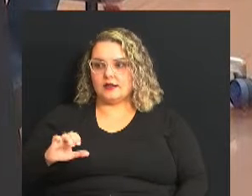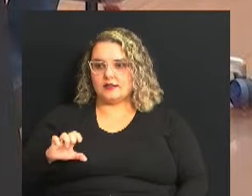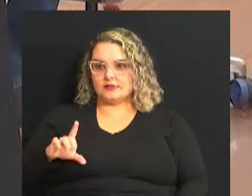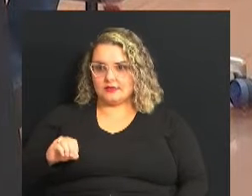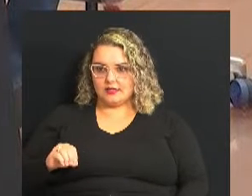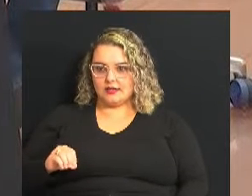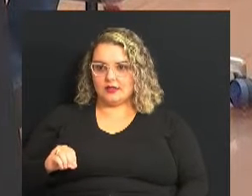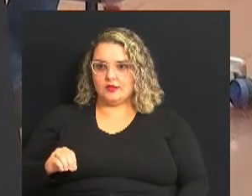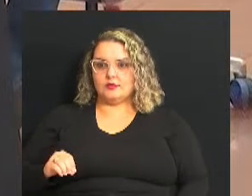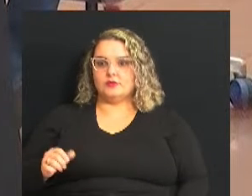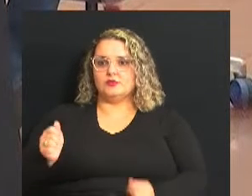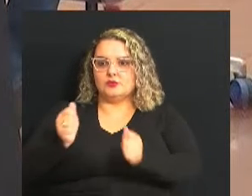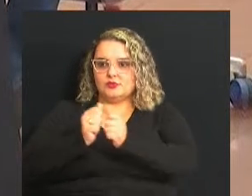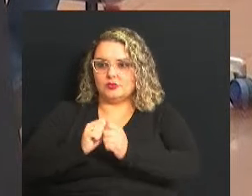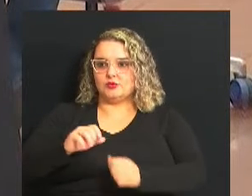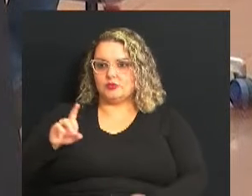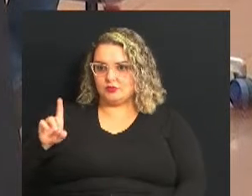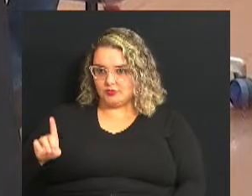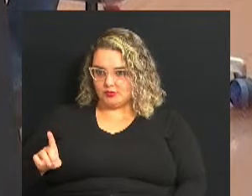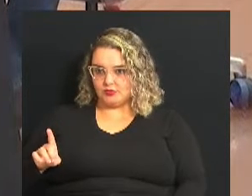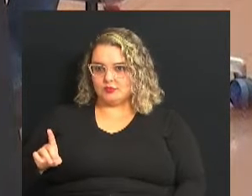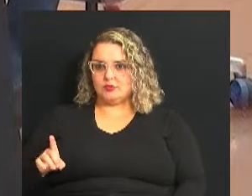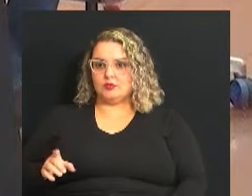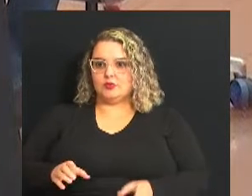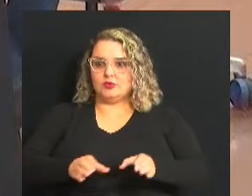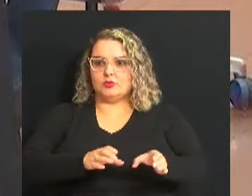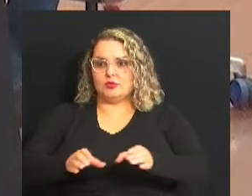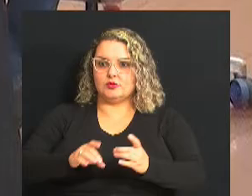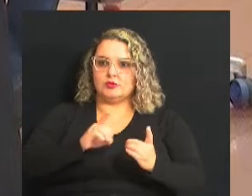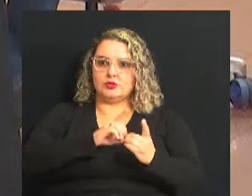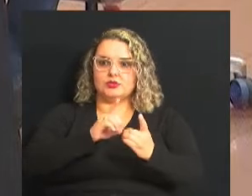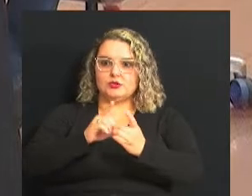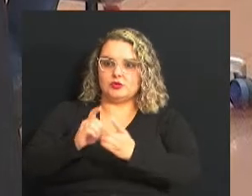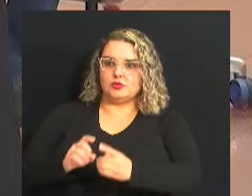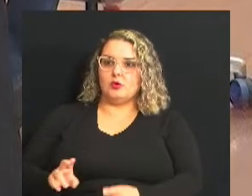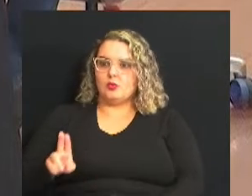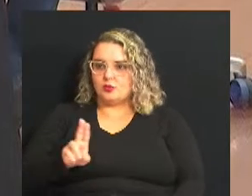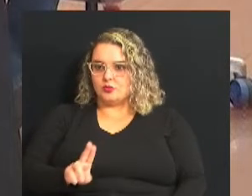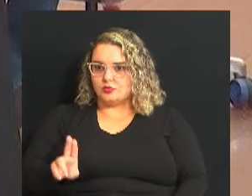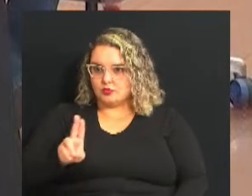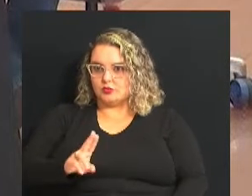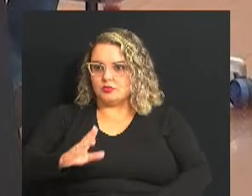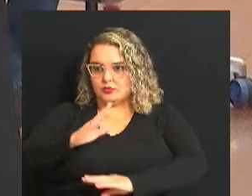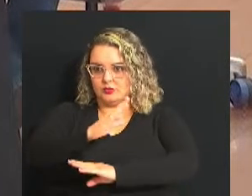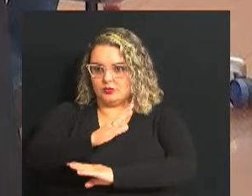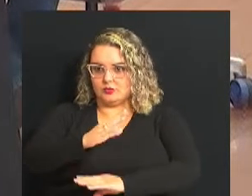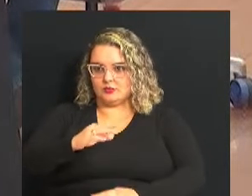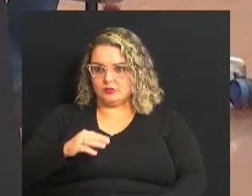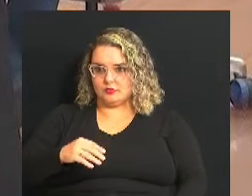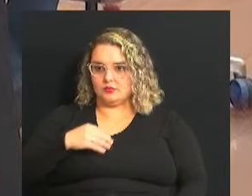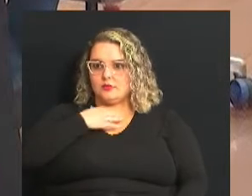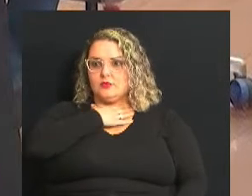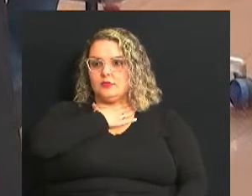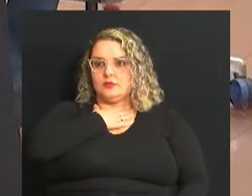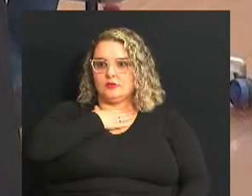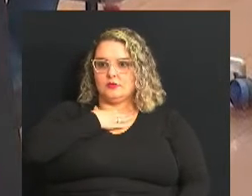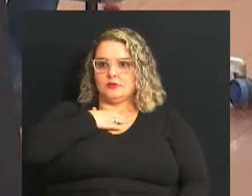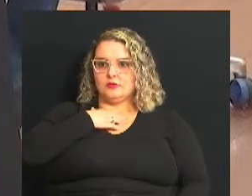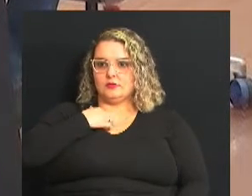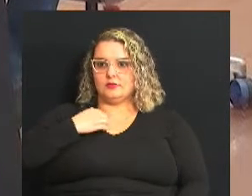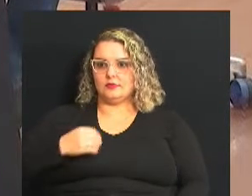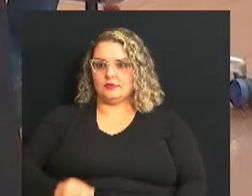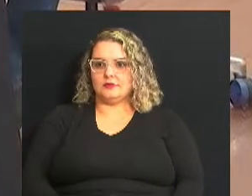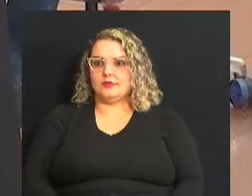ao meu lado, da Coordenadoria de Atendimento ao Usuário da Câmara. Municelli, falei certo? Municelli.